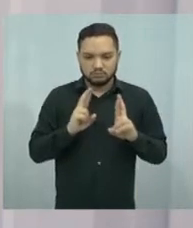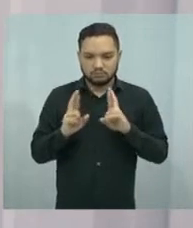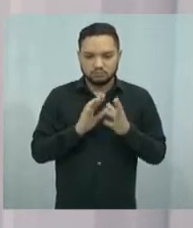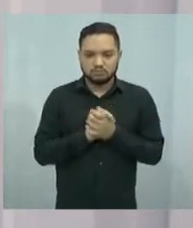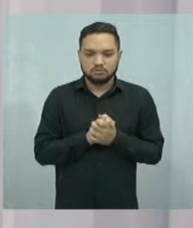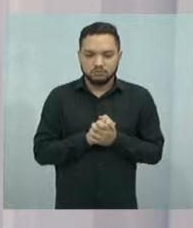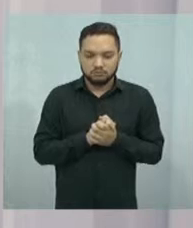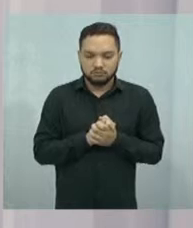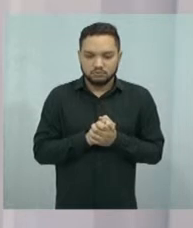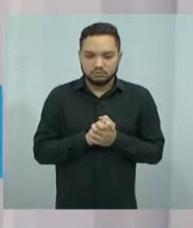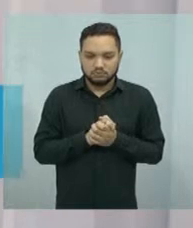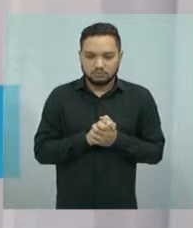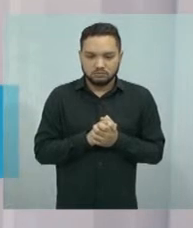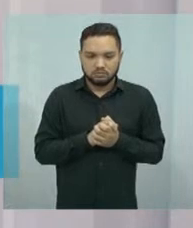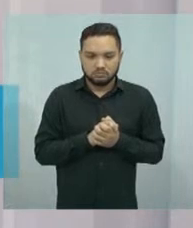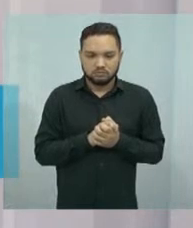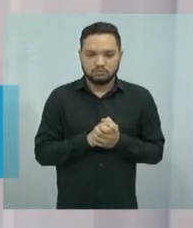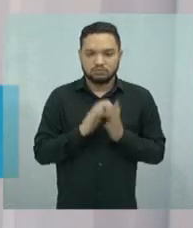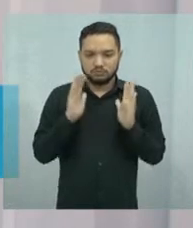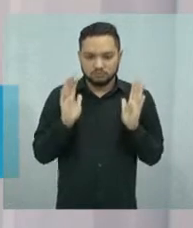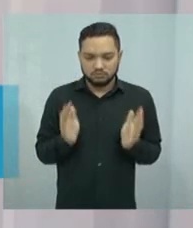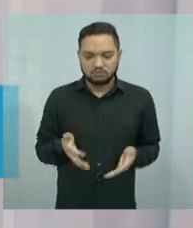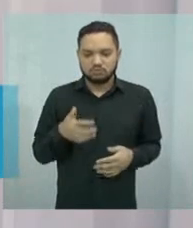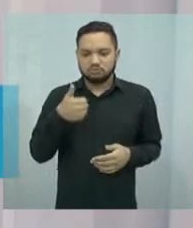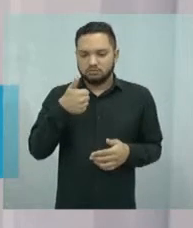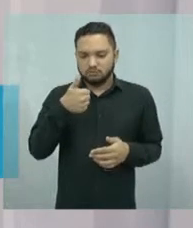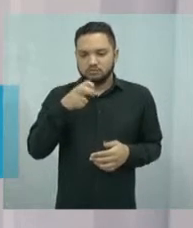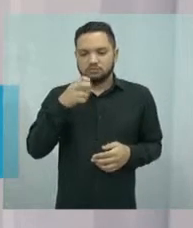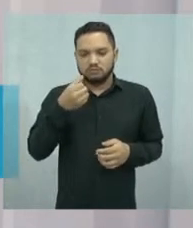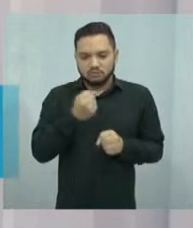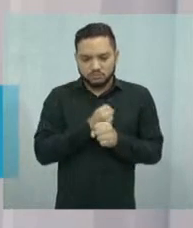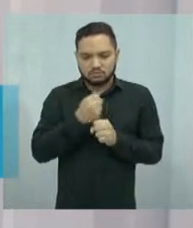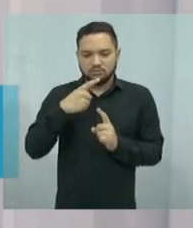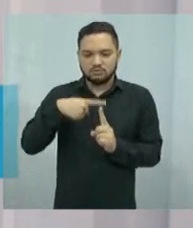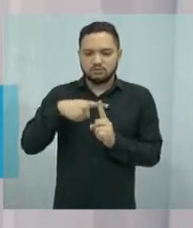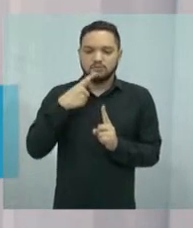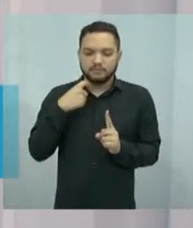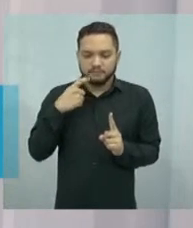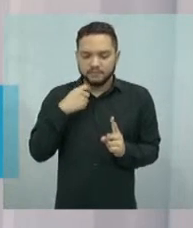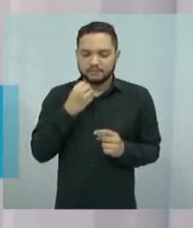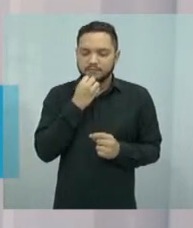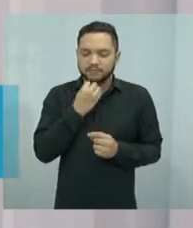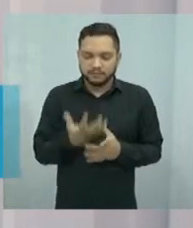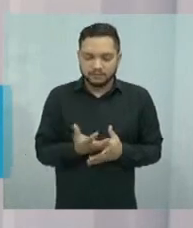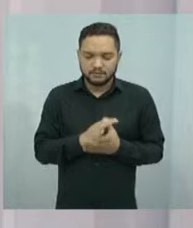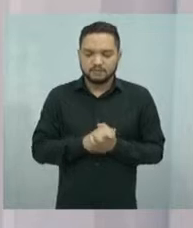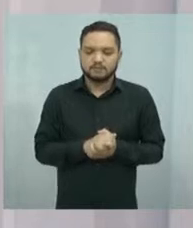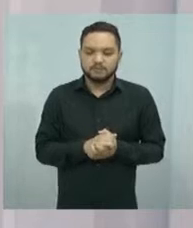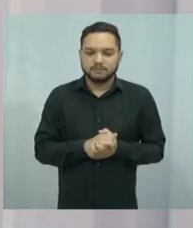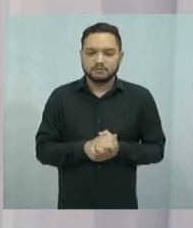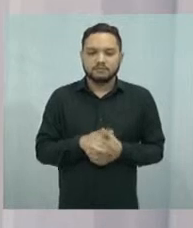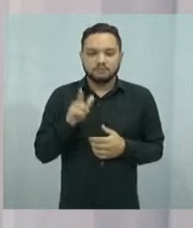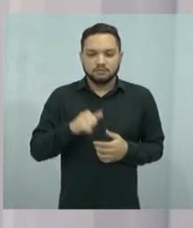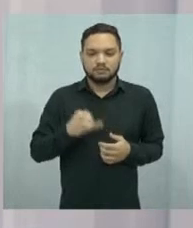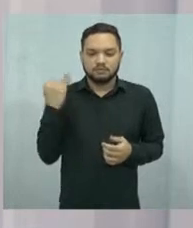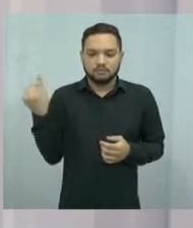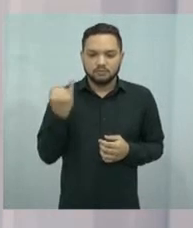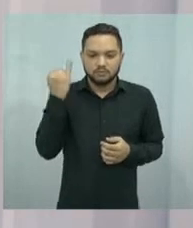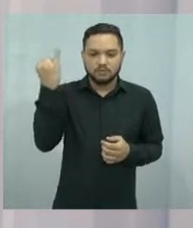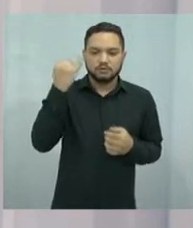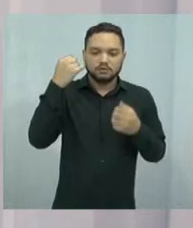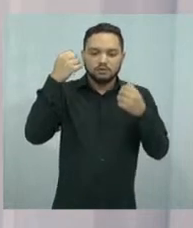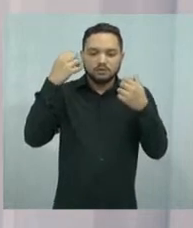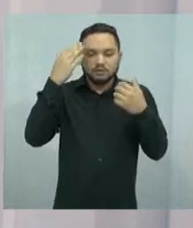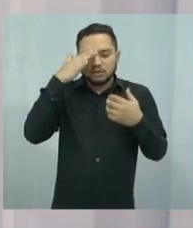tornando uma jovem senhora de 156 anos e é muito importante para manter a integridade nacional